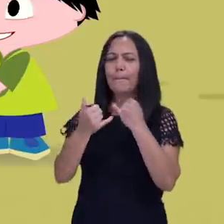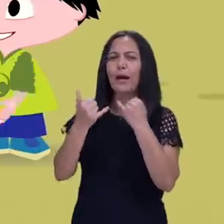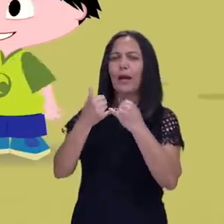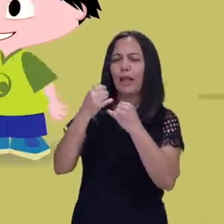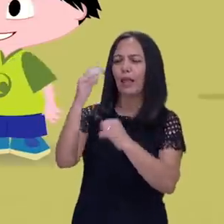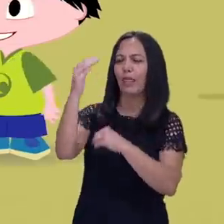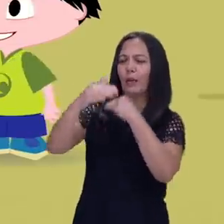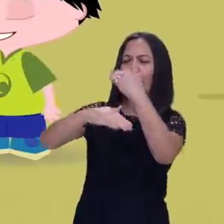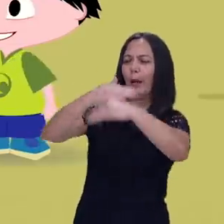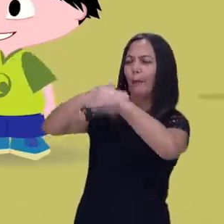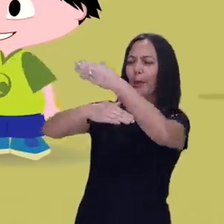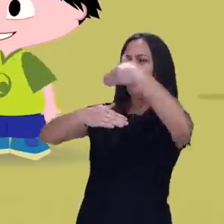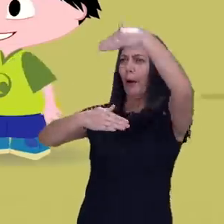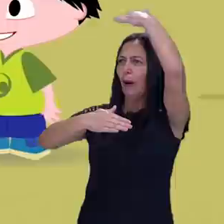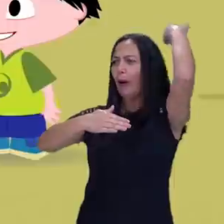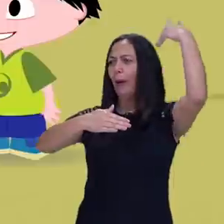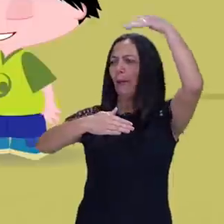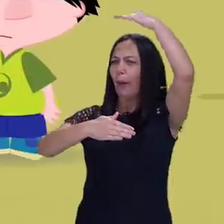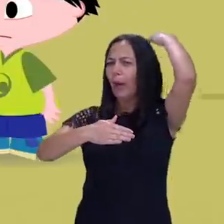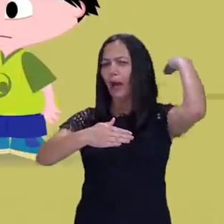Parece uma múmia.